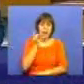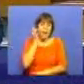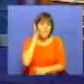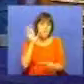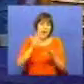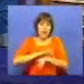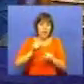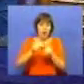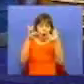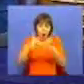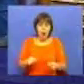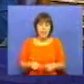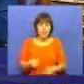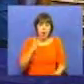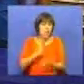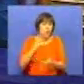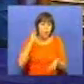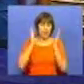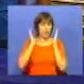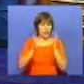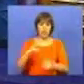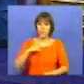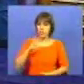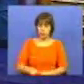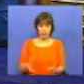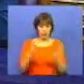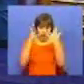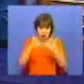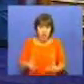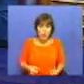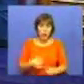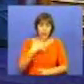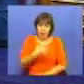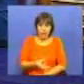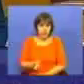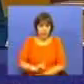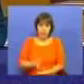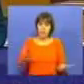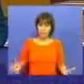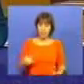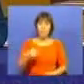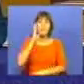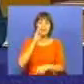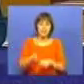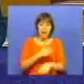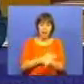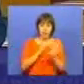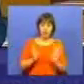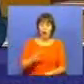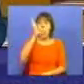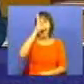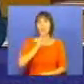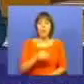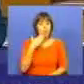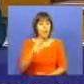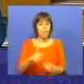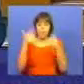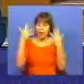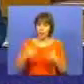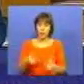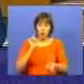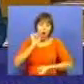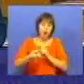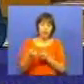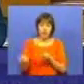deste orçamento. Mas não é só nas estradas de Portugal que as contas não têm credibilidade. Sabia-se já que este Governo não pede contas àquilo